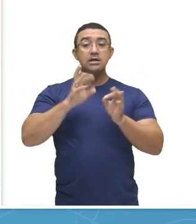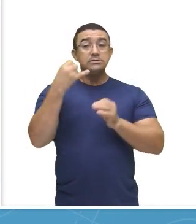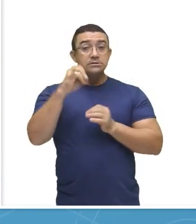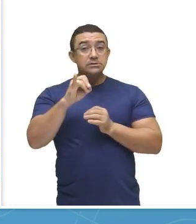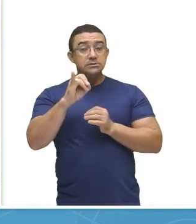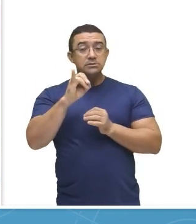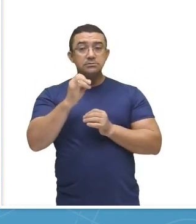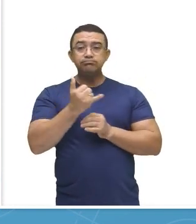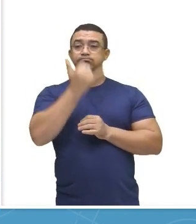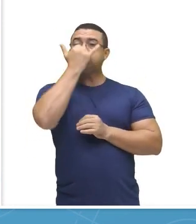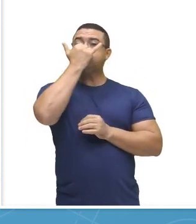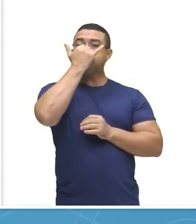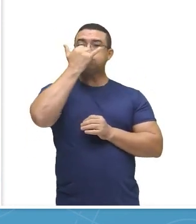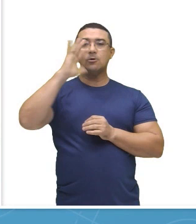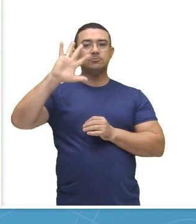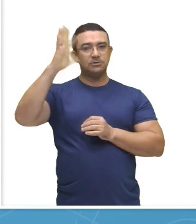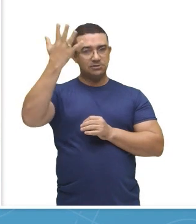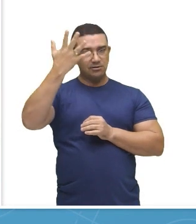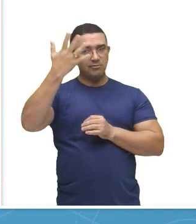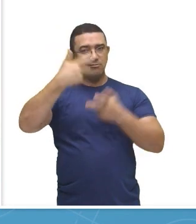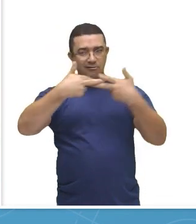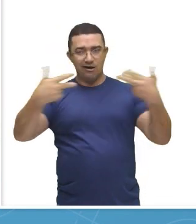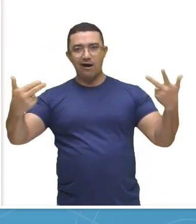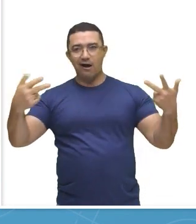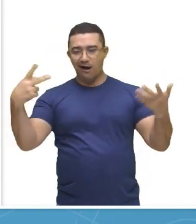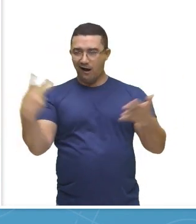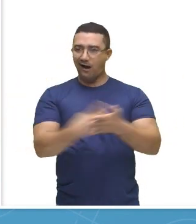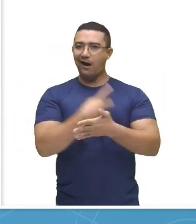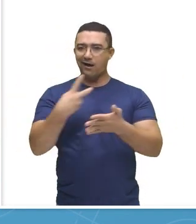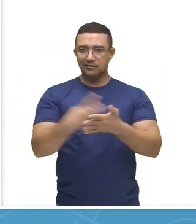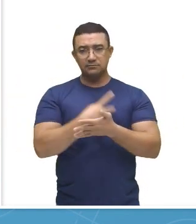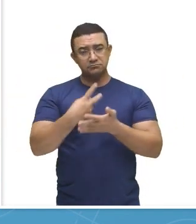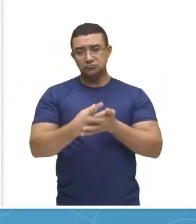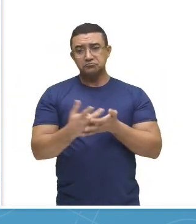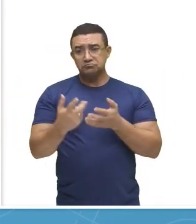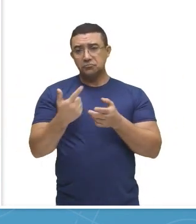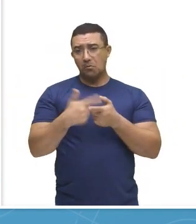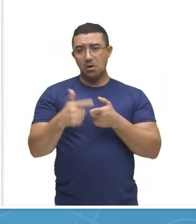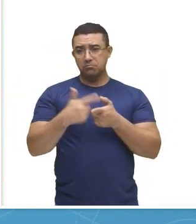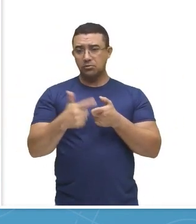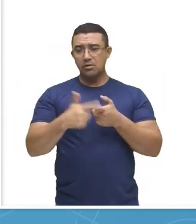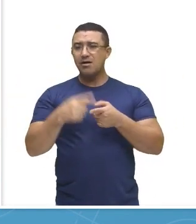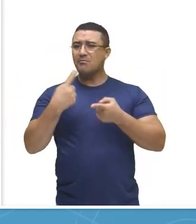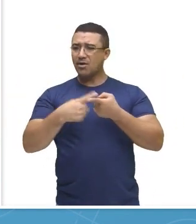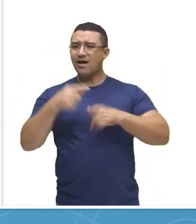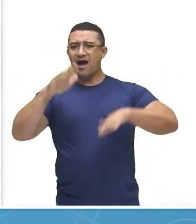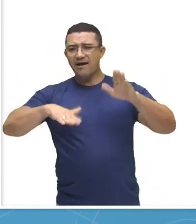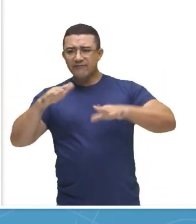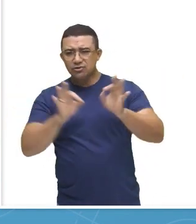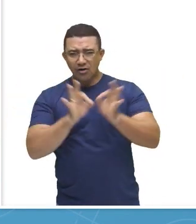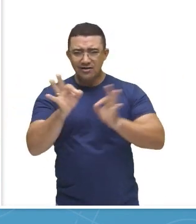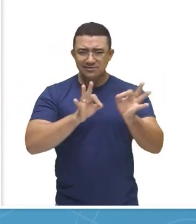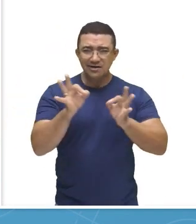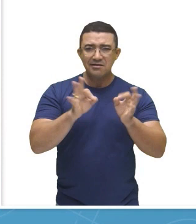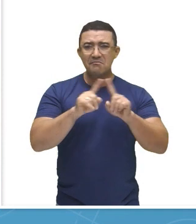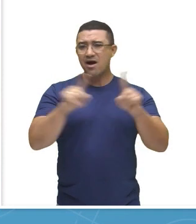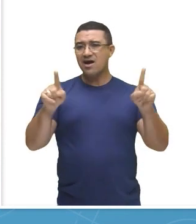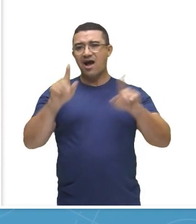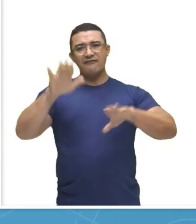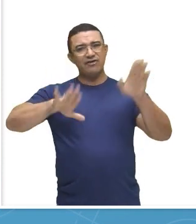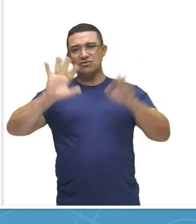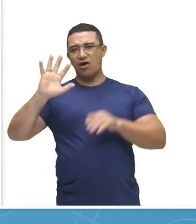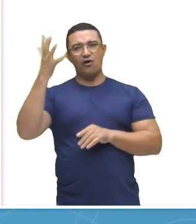errado, aí já não... Depende da gente, mas a gente faz planos, né? A gente planeja, a gente coloca data, a gente marca uma festa, um aniversário,